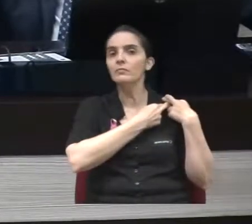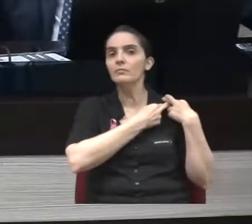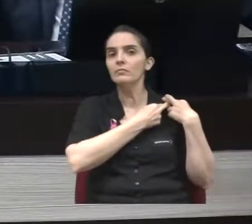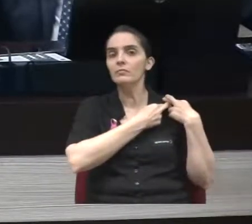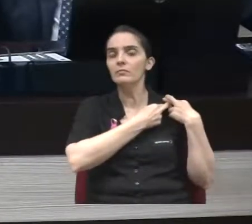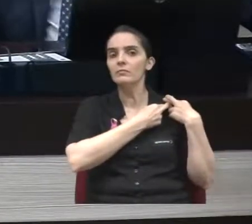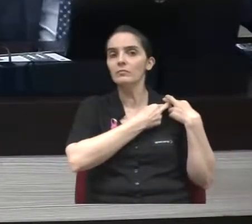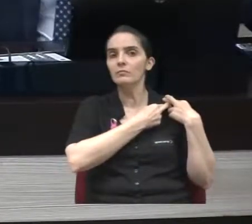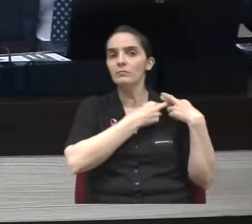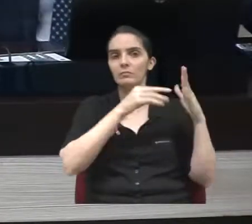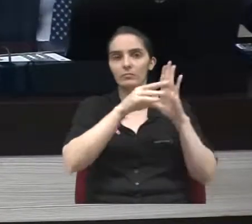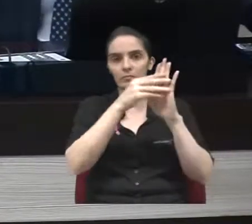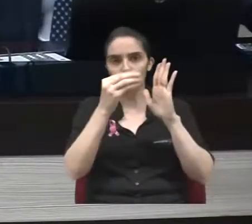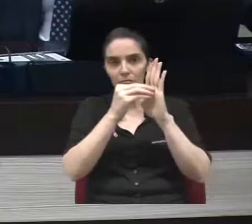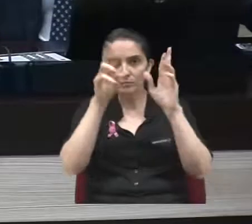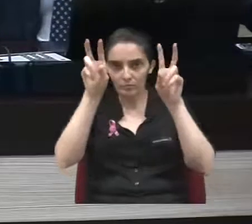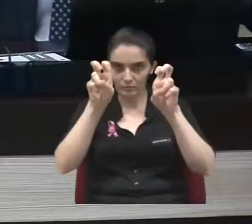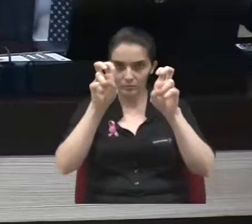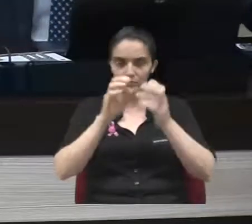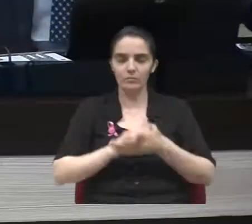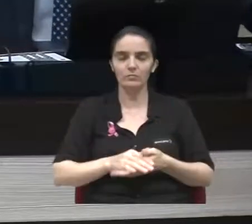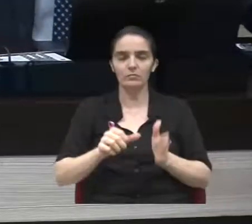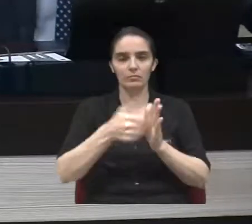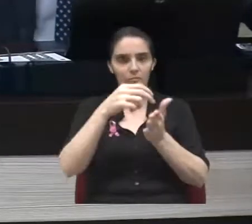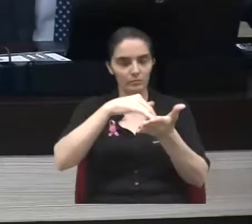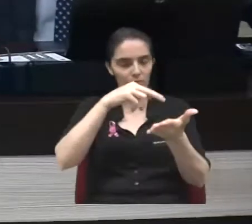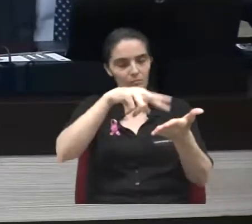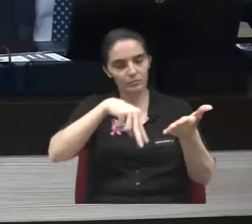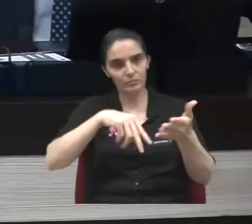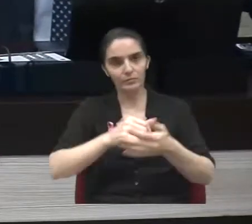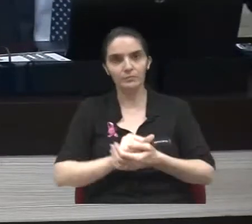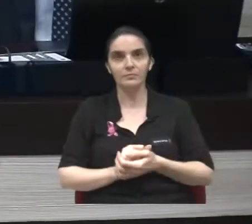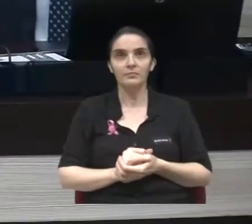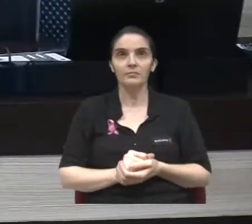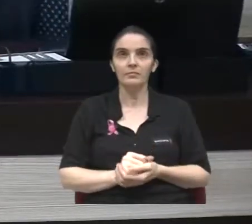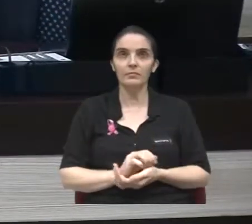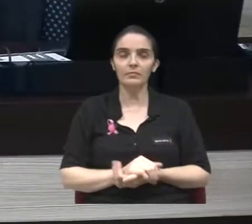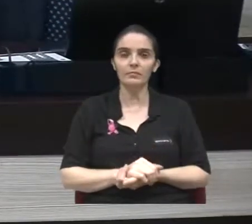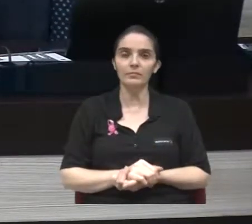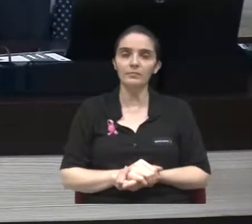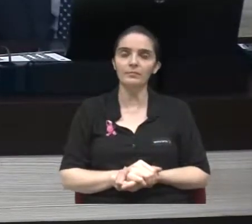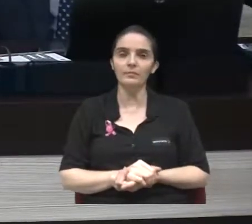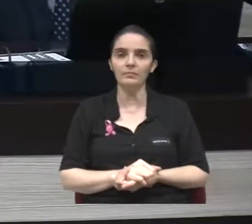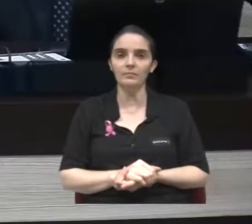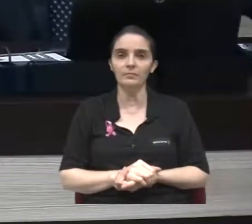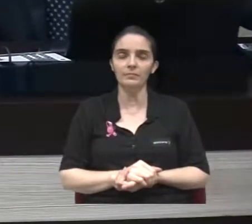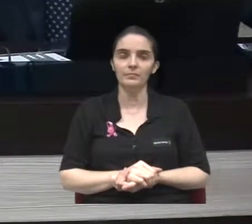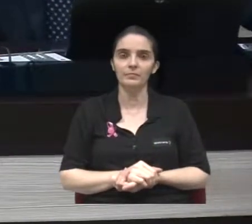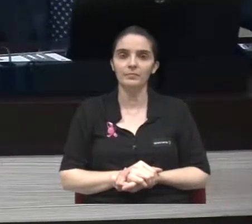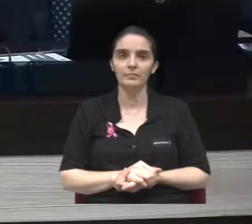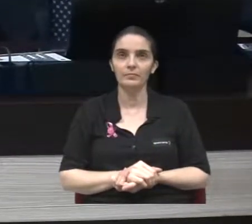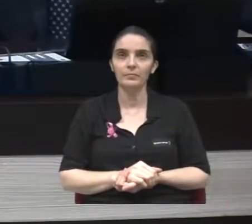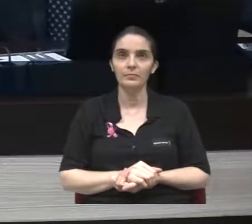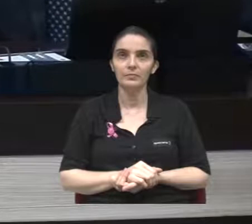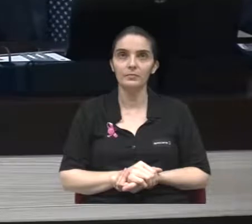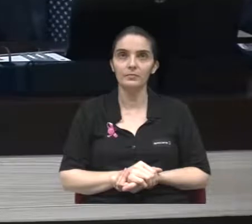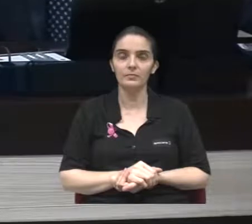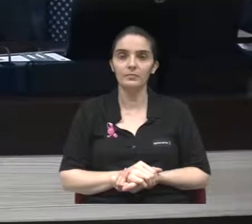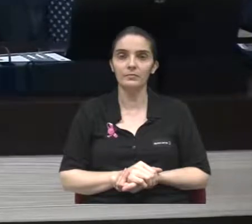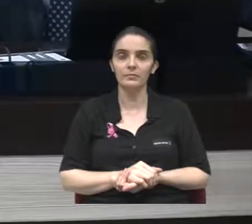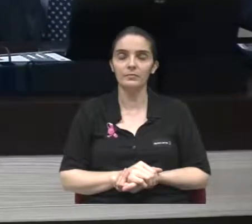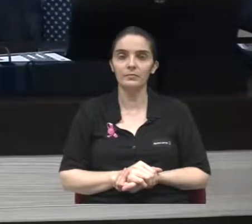emenda. O primeiro secretário para a leitura. Vou voltar na leitura do requerimento 529, portanto, muito bem, para concluí-la.